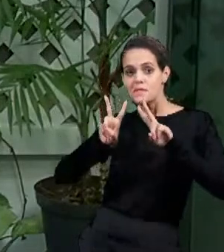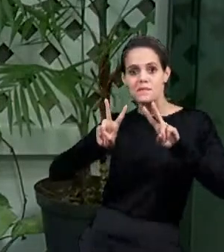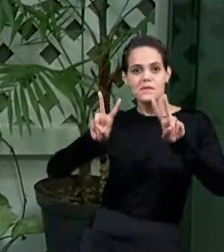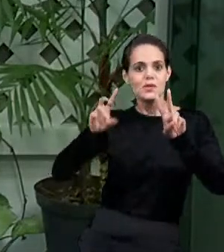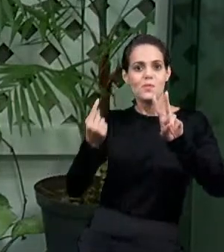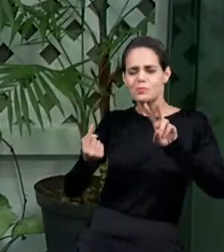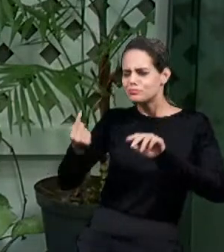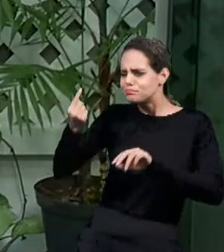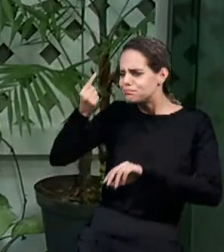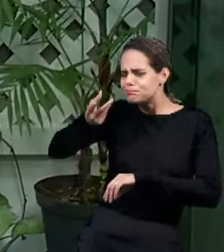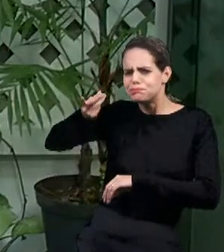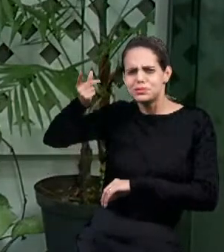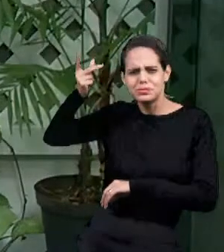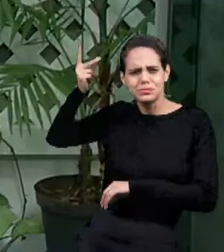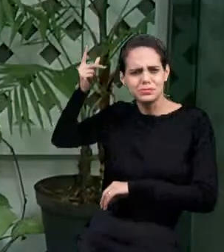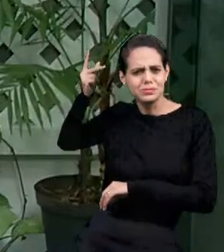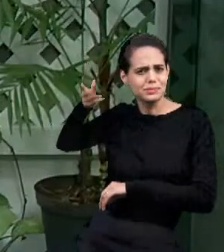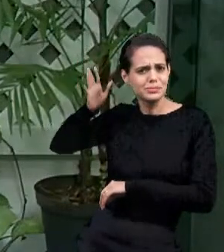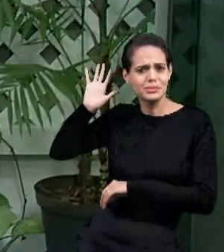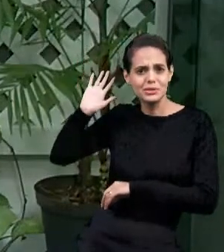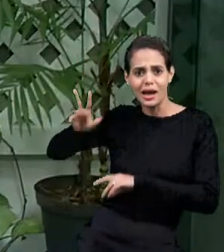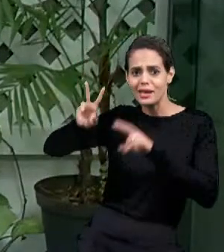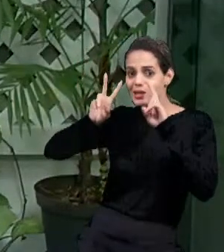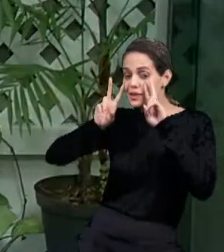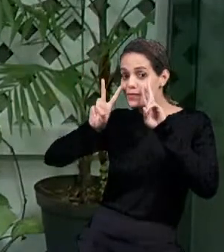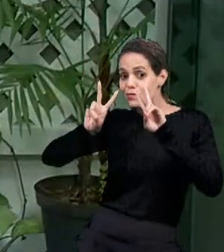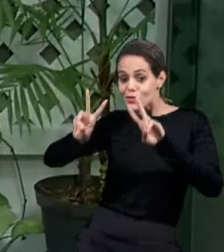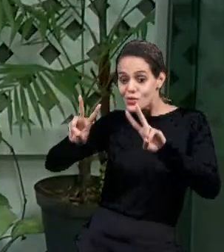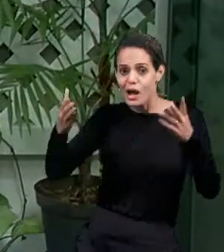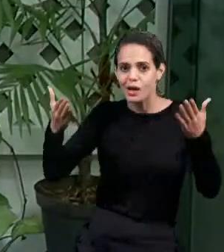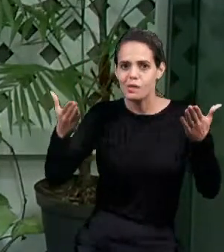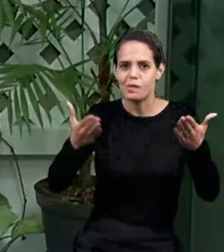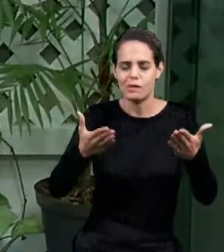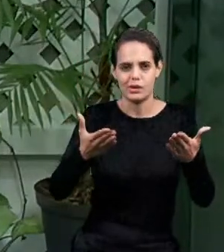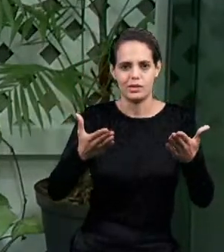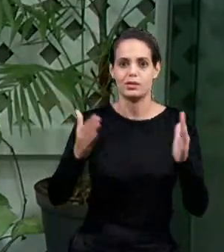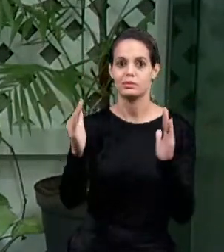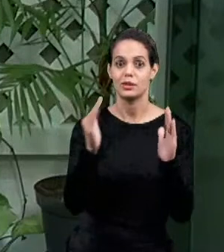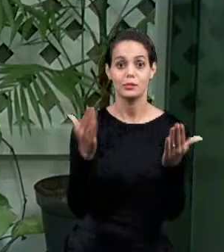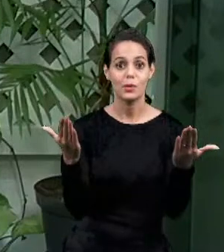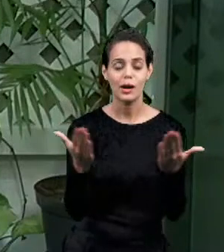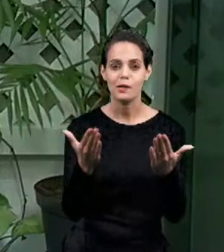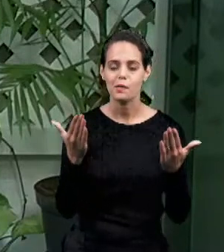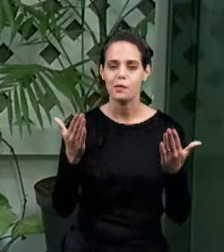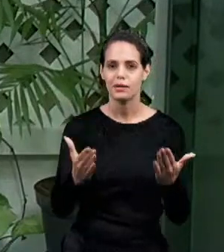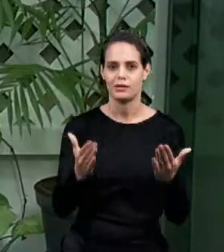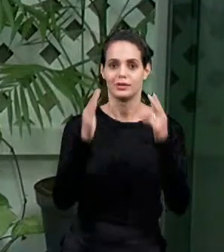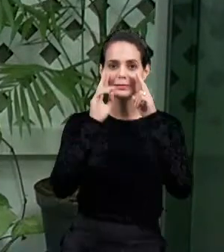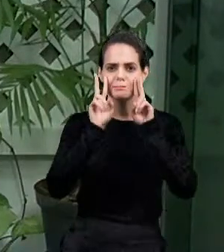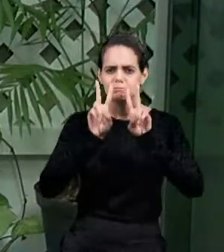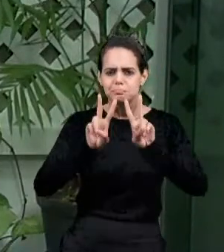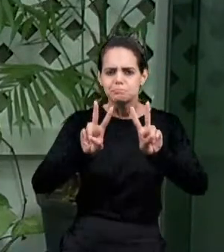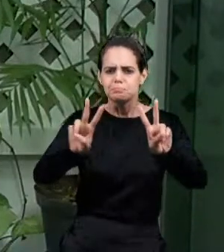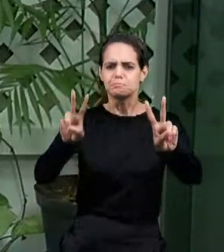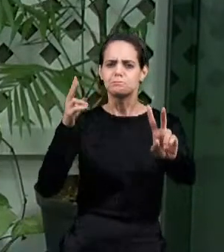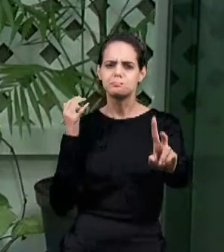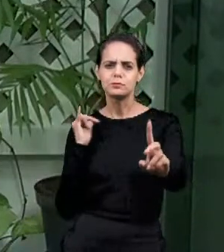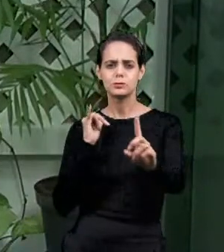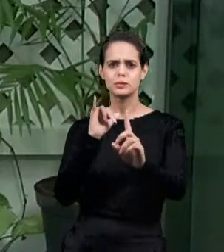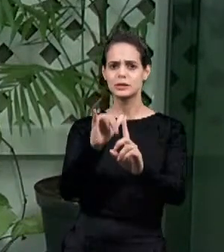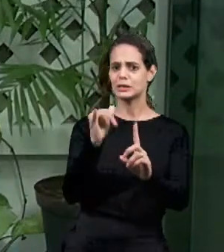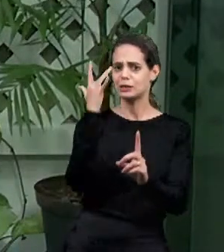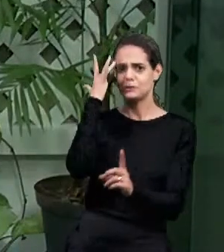séculos, ele tem a visão e ele vai entregar uma profecia, ele vai entregar uma visão que ele não